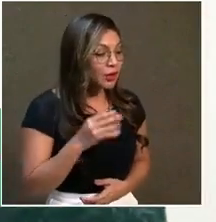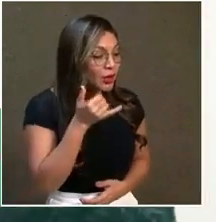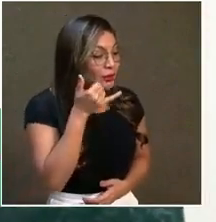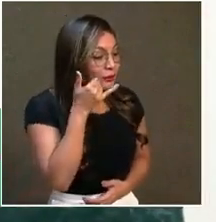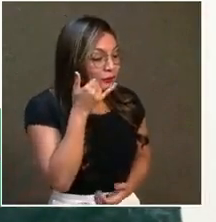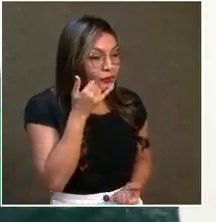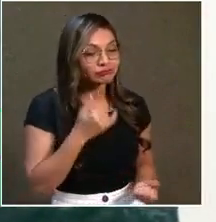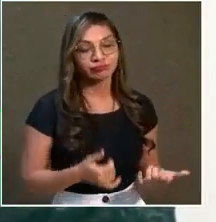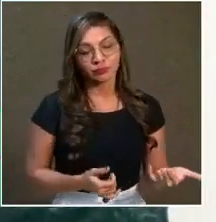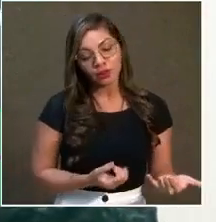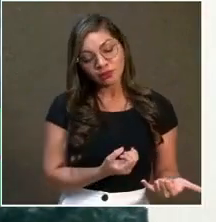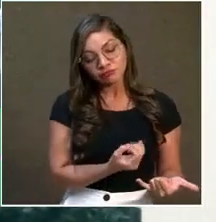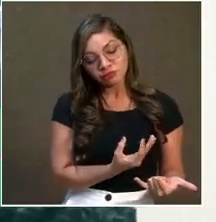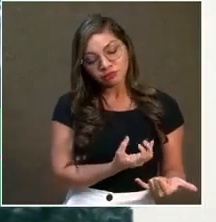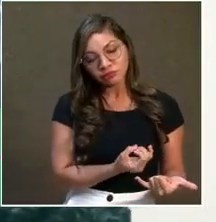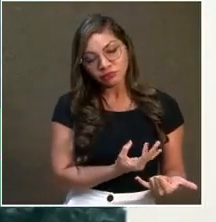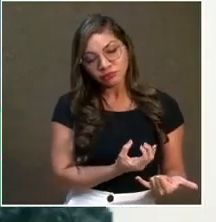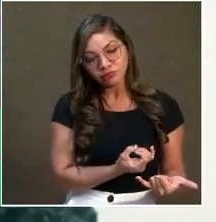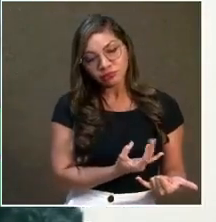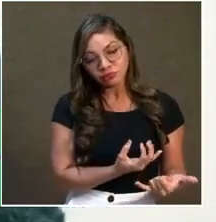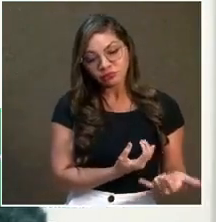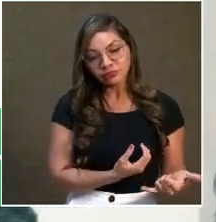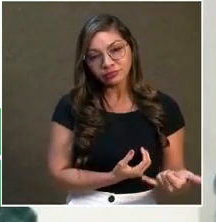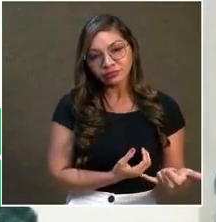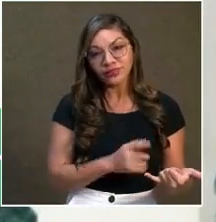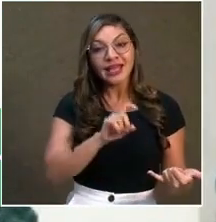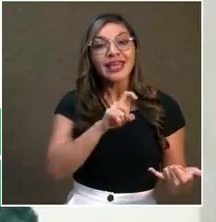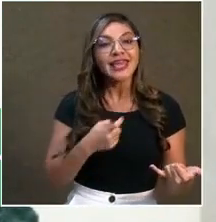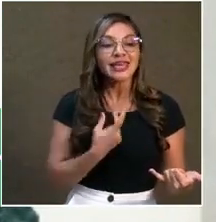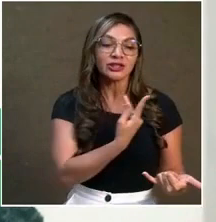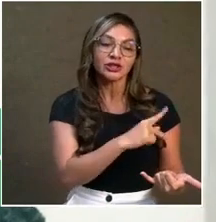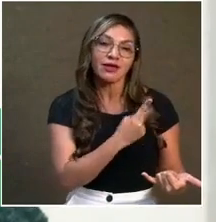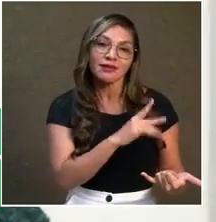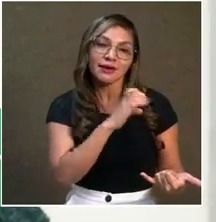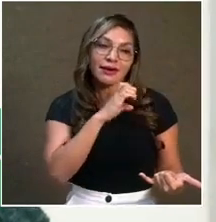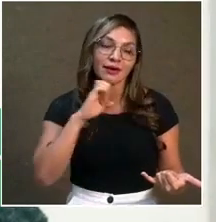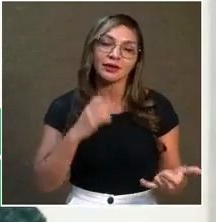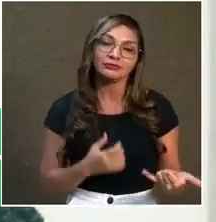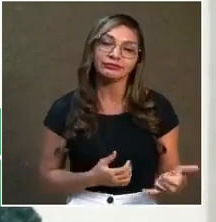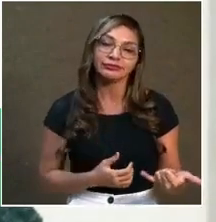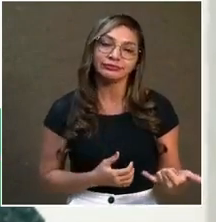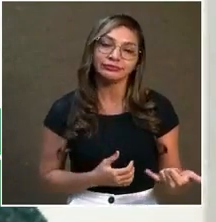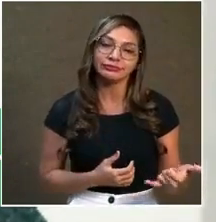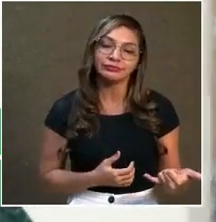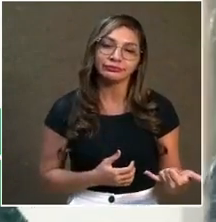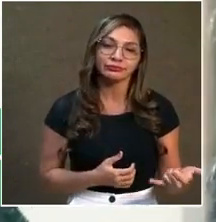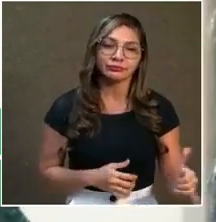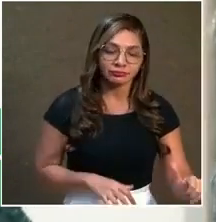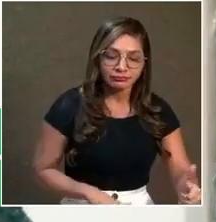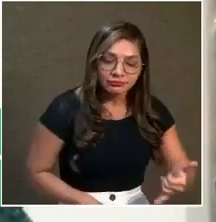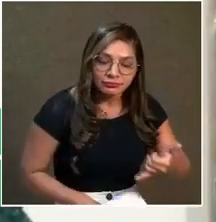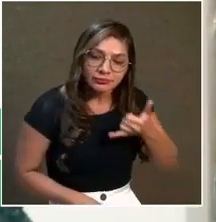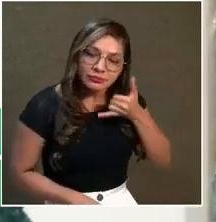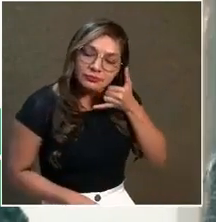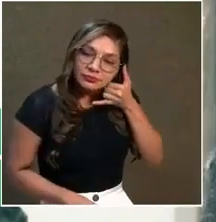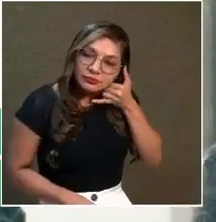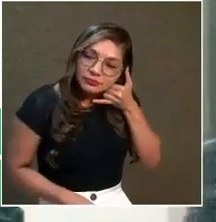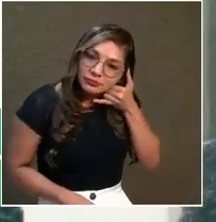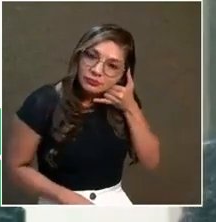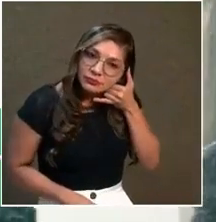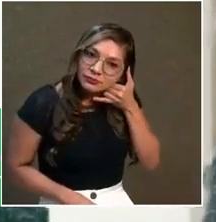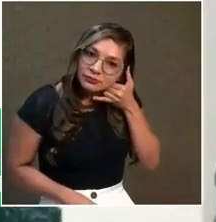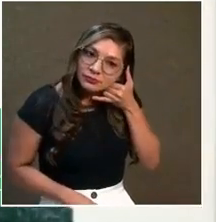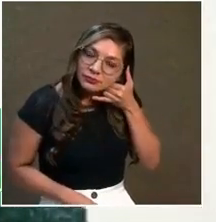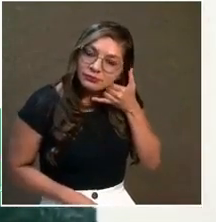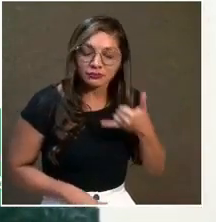telefone piscando, era uma ligação, ligação do ex-namorado. Cássio atendeu, não falou nada, e